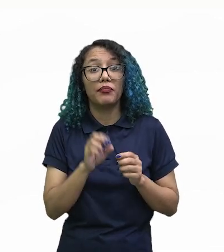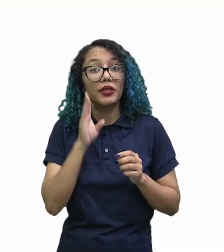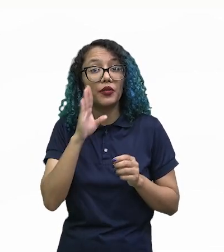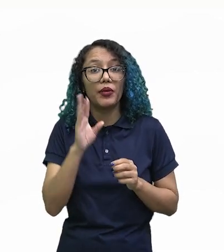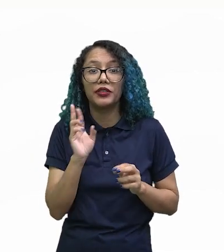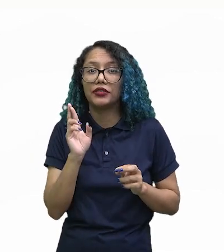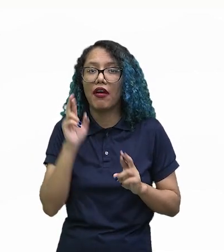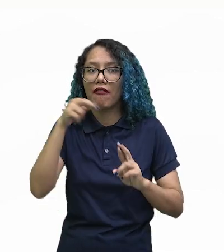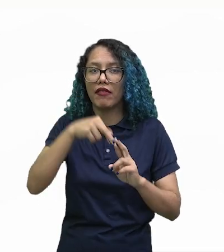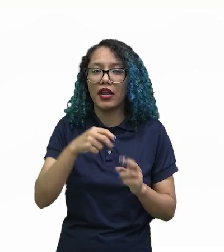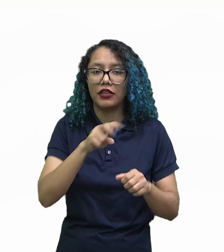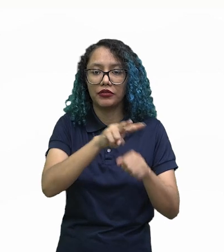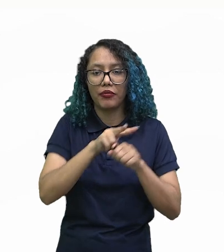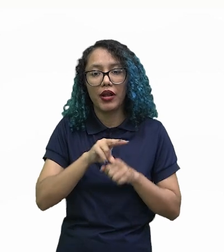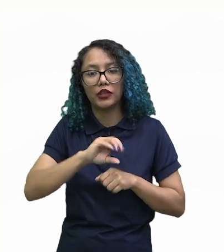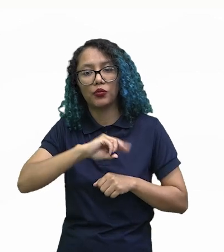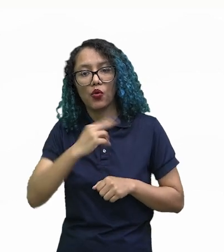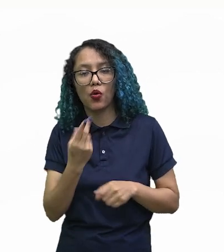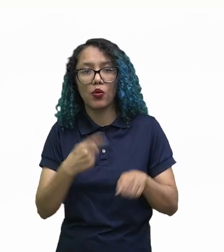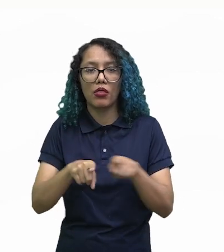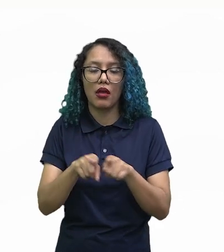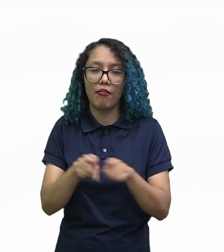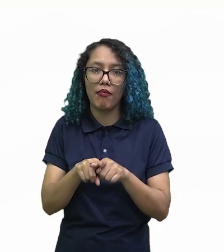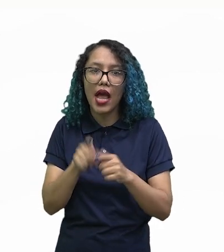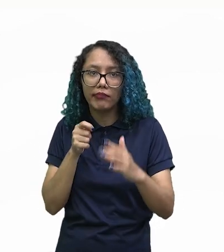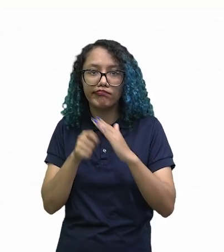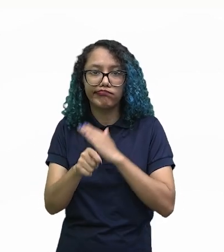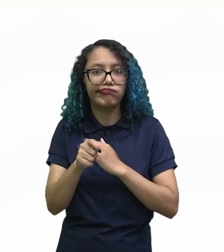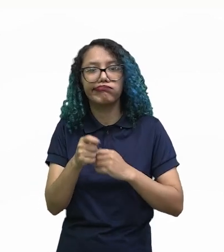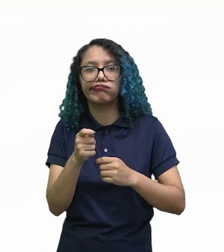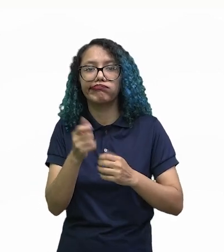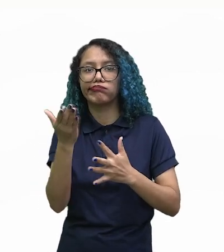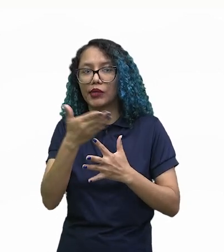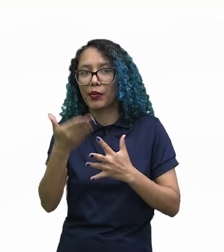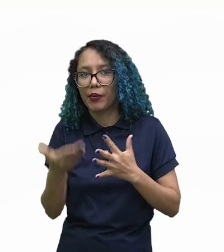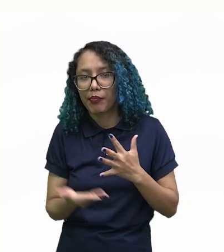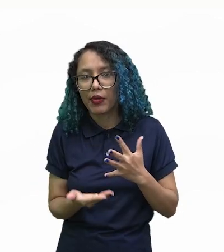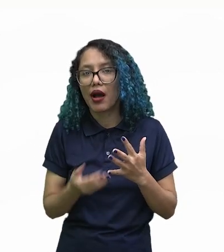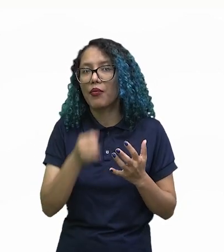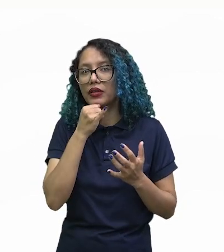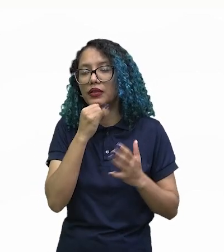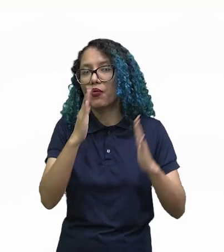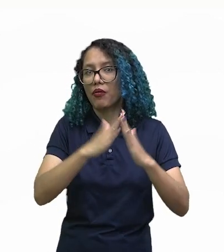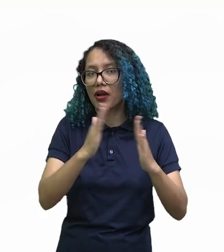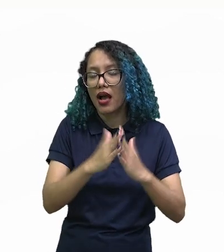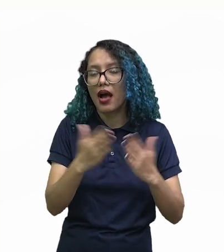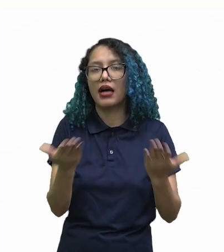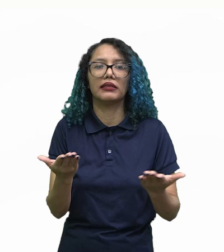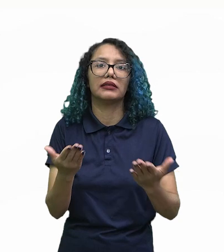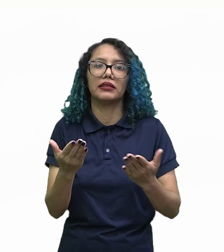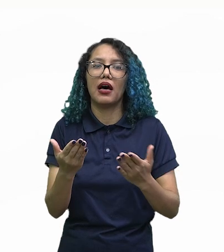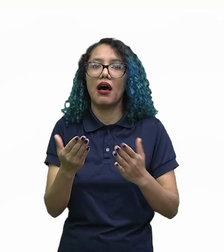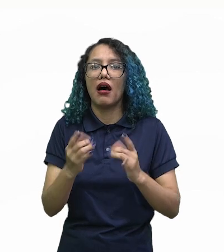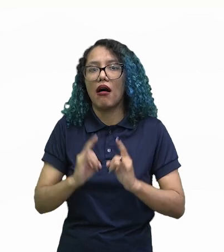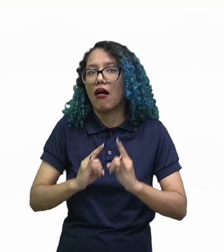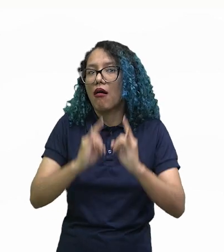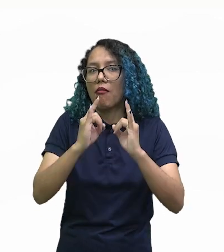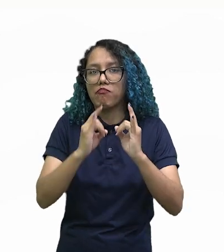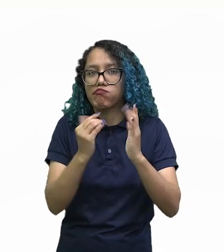se fala de financiamentos, não é? Financiamento aí de casa própria, de apartamento, são